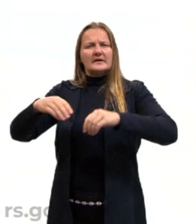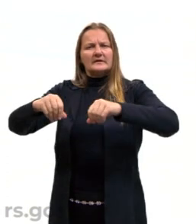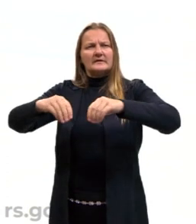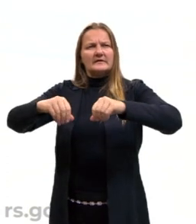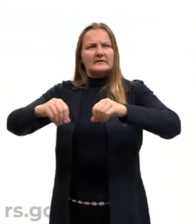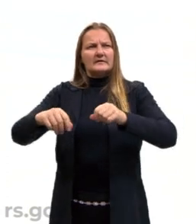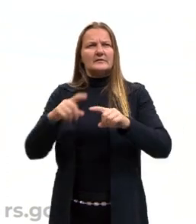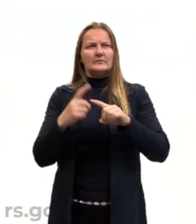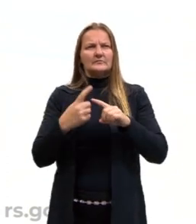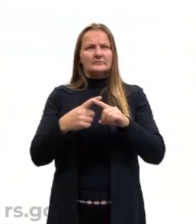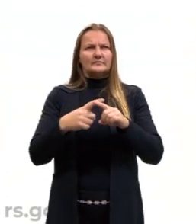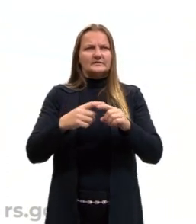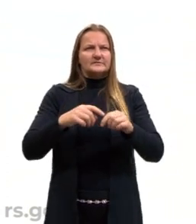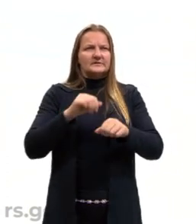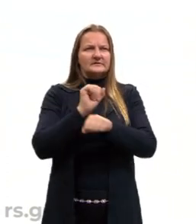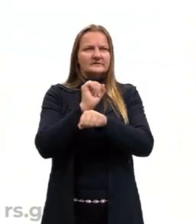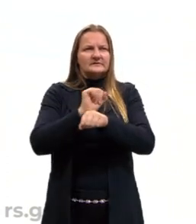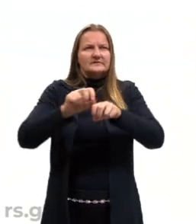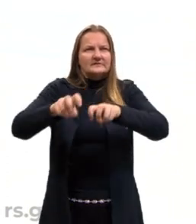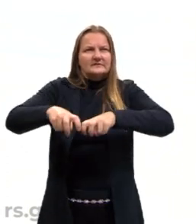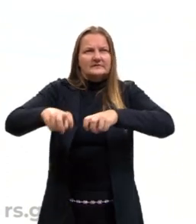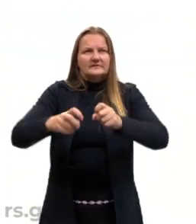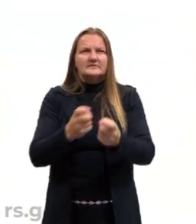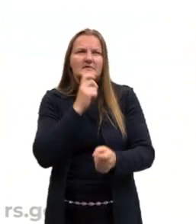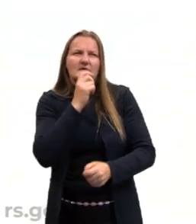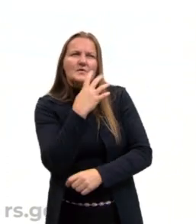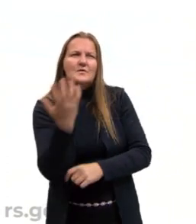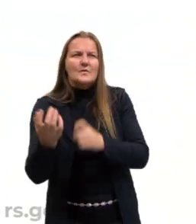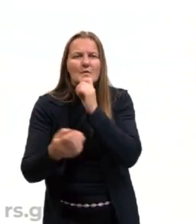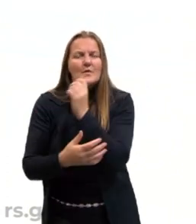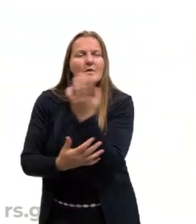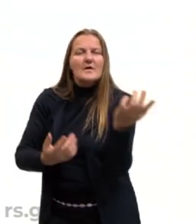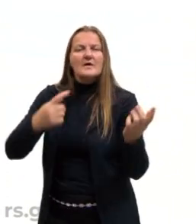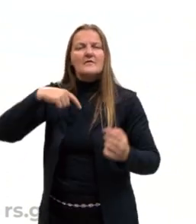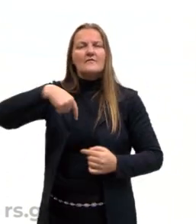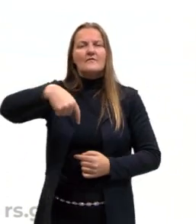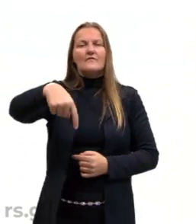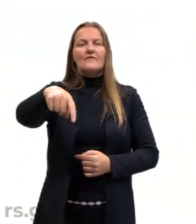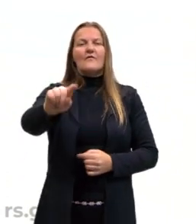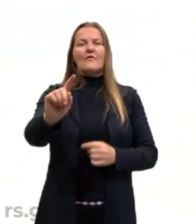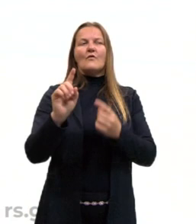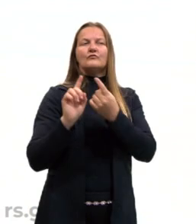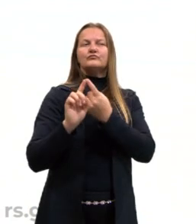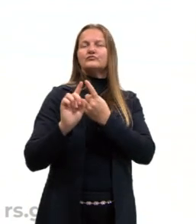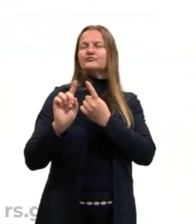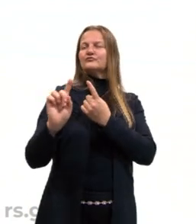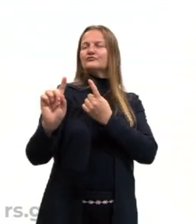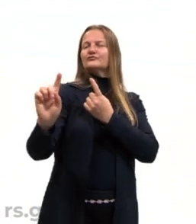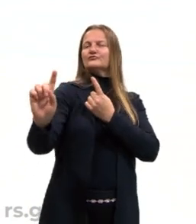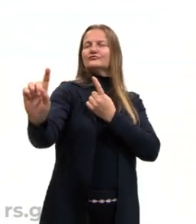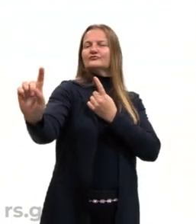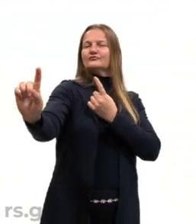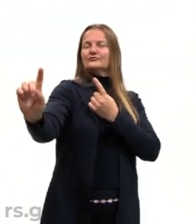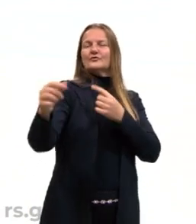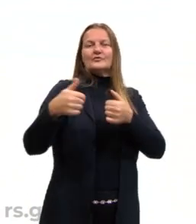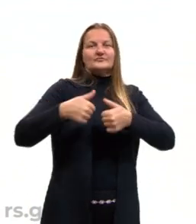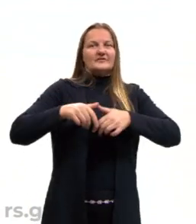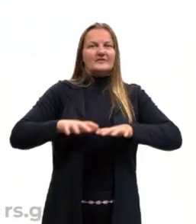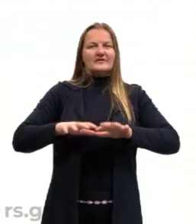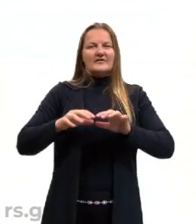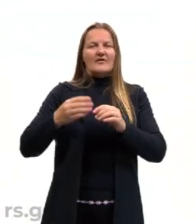por ti deixarei meus Campos Irene para longe daqui